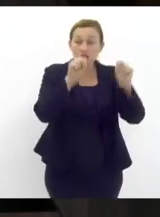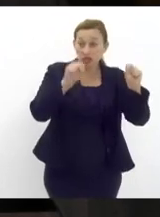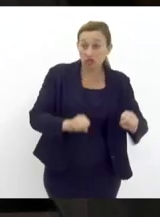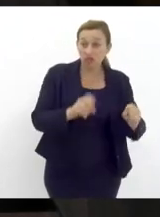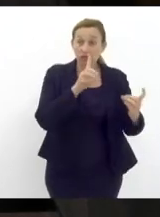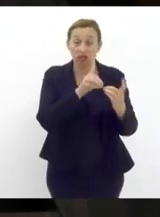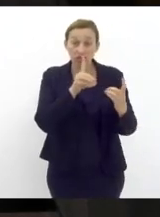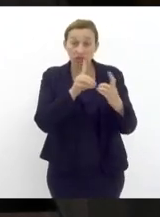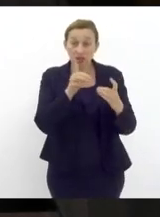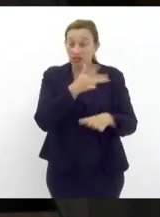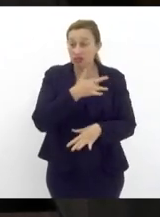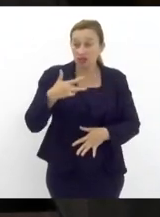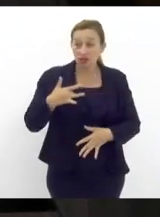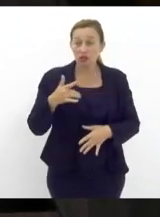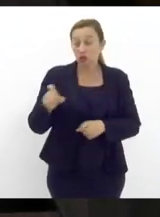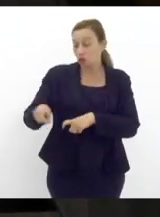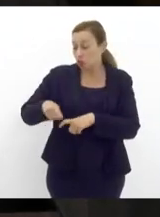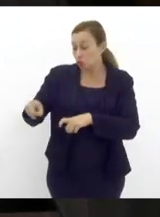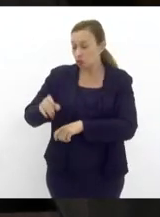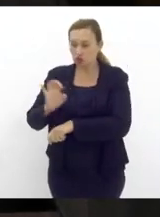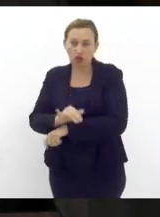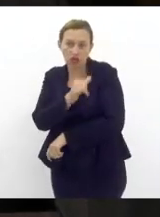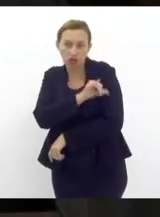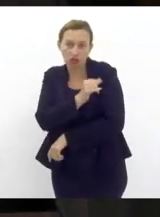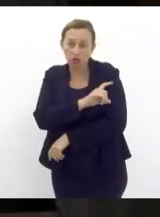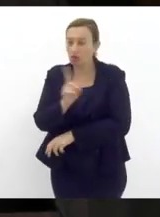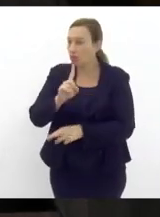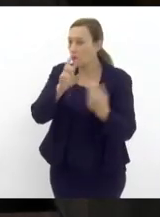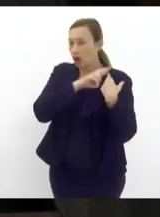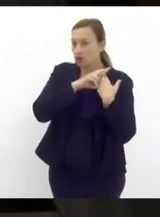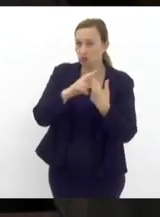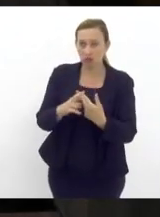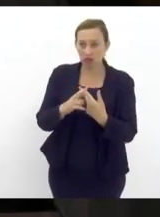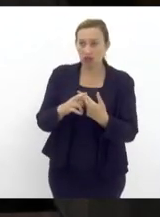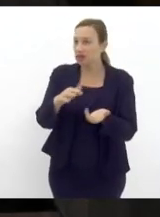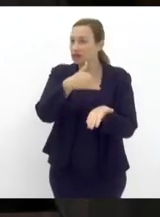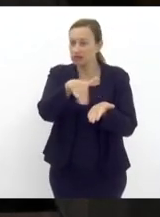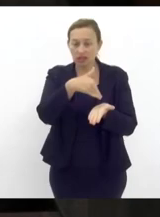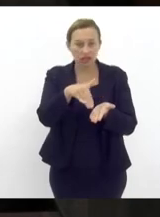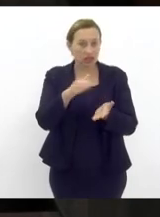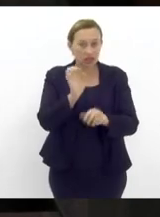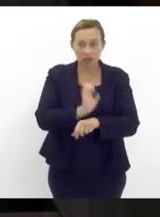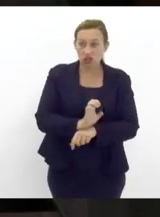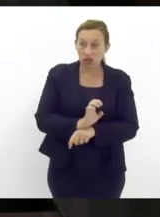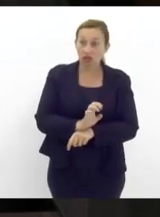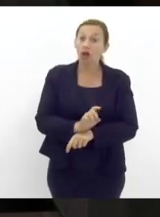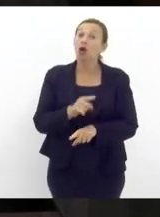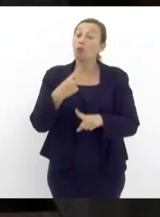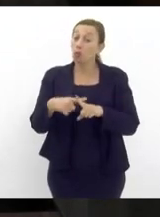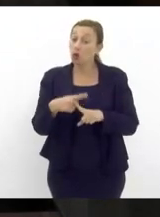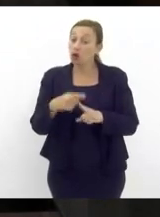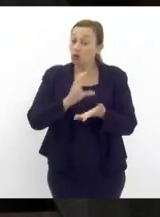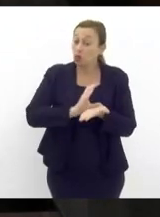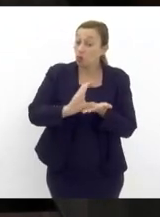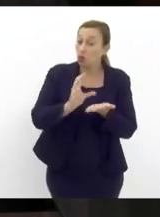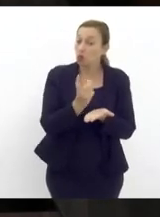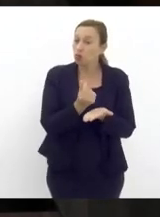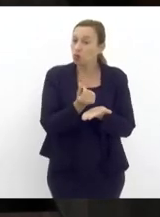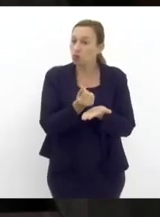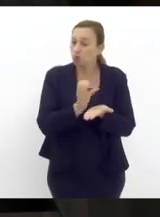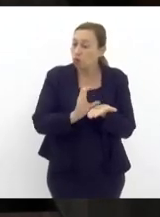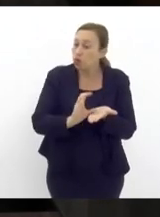da saúde do interior do Estado do Rio e aqui não é responsabilidade da Secretaria de Estado porque esses recursos são